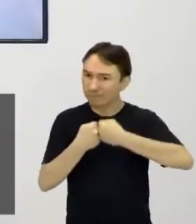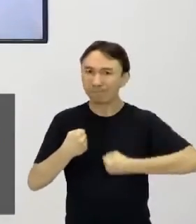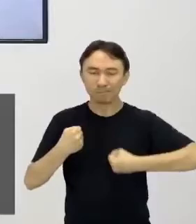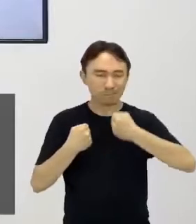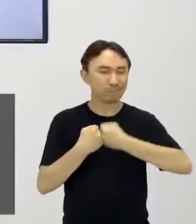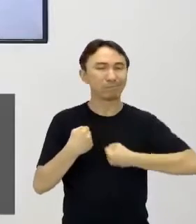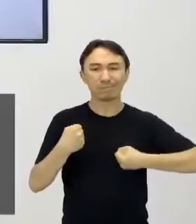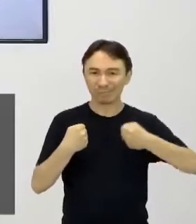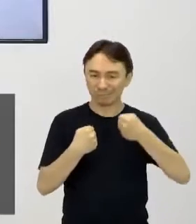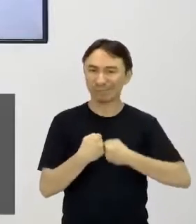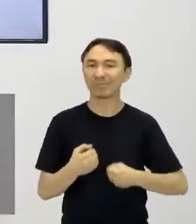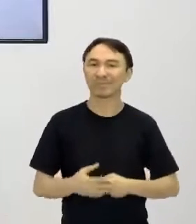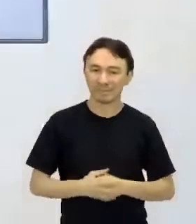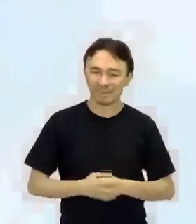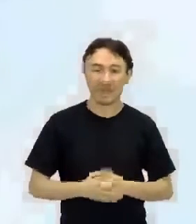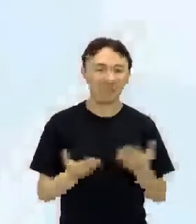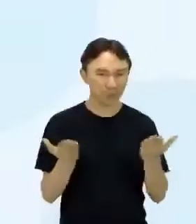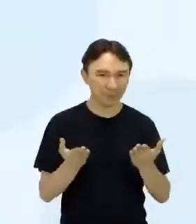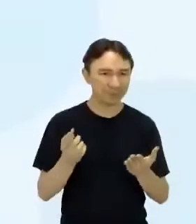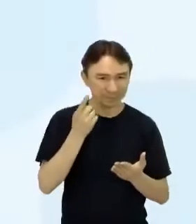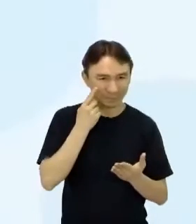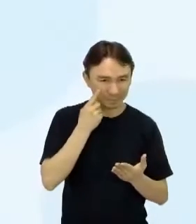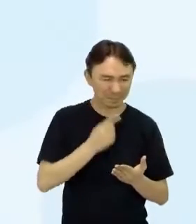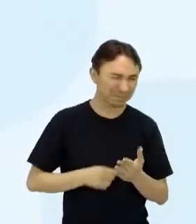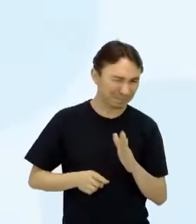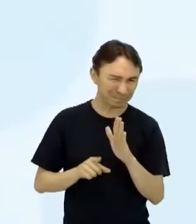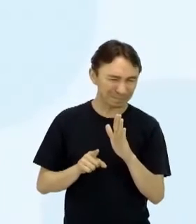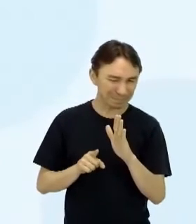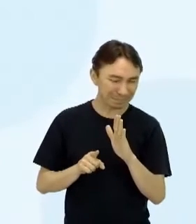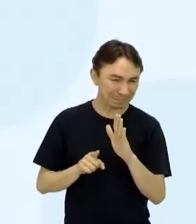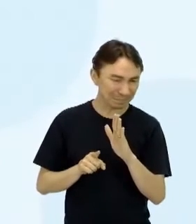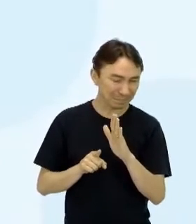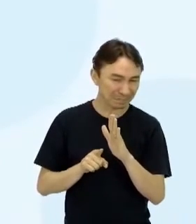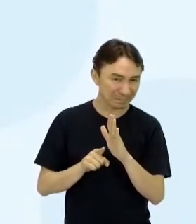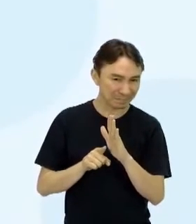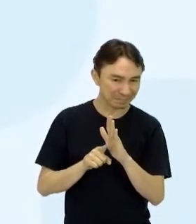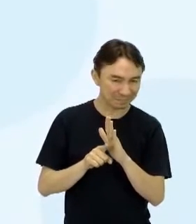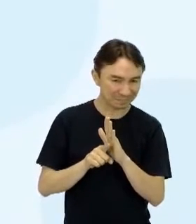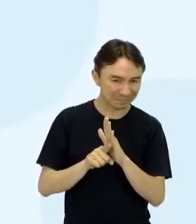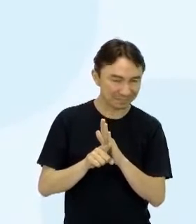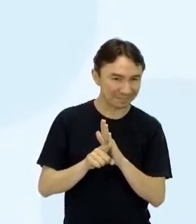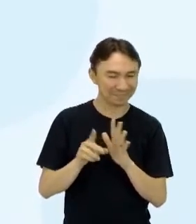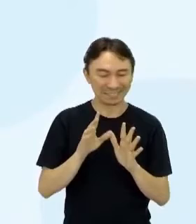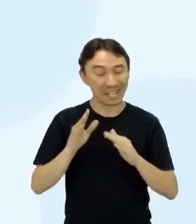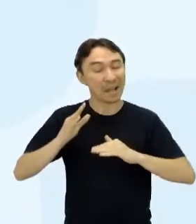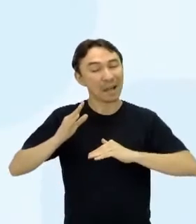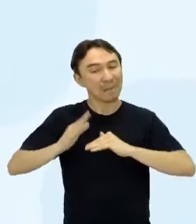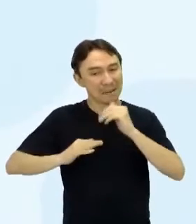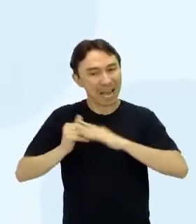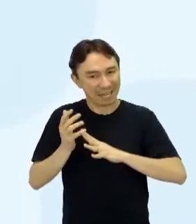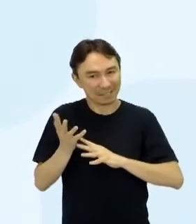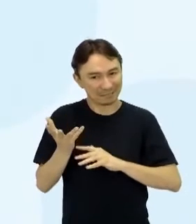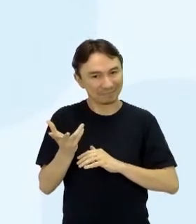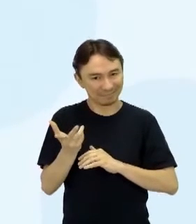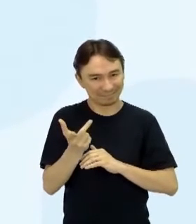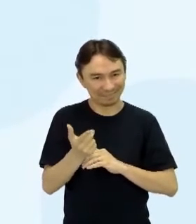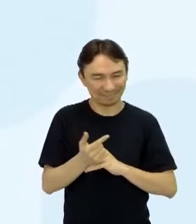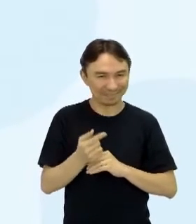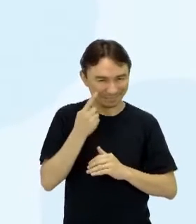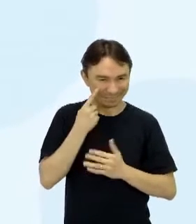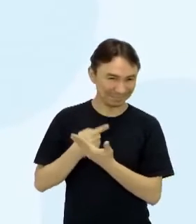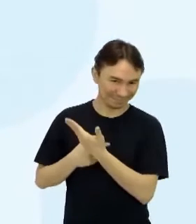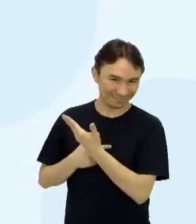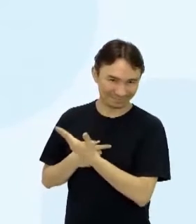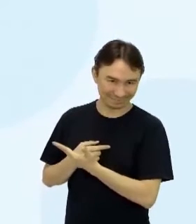E aí, na tela para vocês, uma questão. Aliás, questão não, coloquei habilidade, mas aproveitando que a habilidade